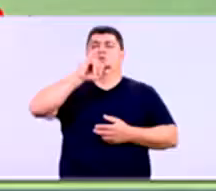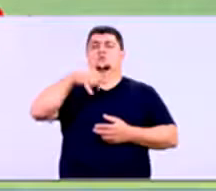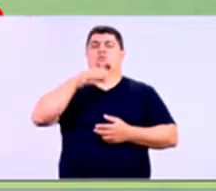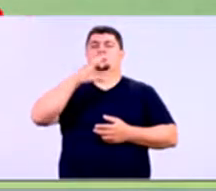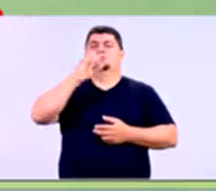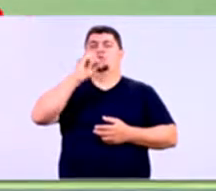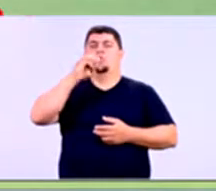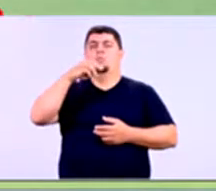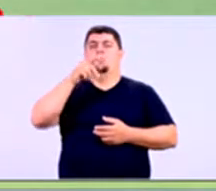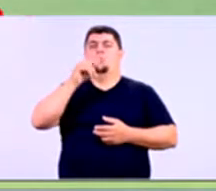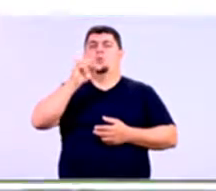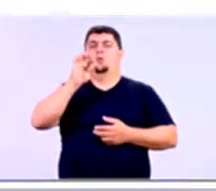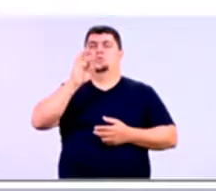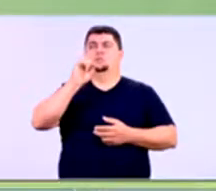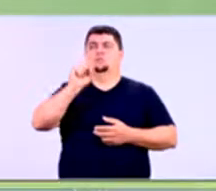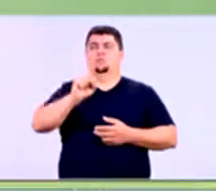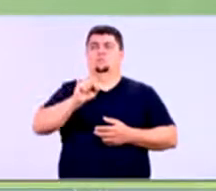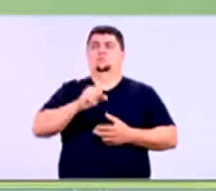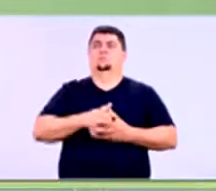compostos.